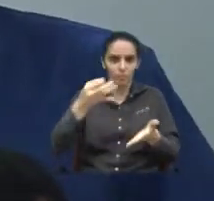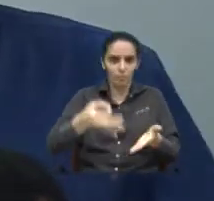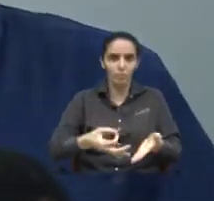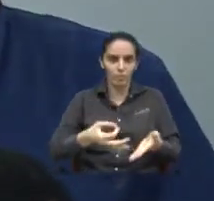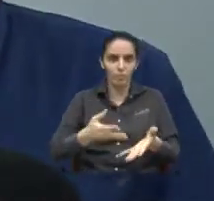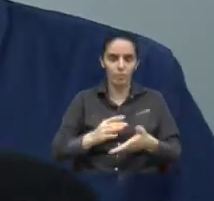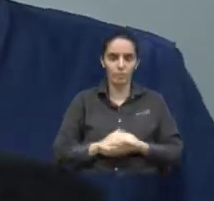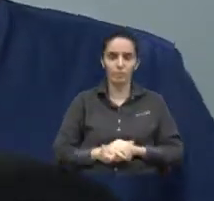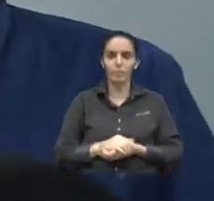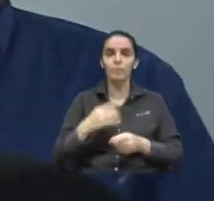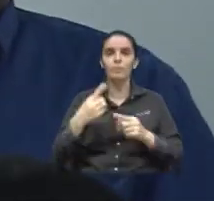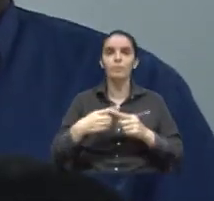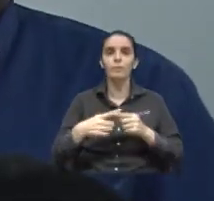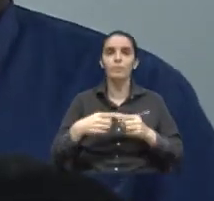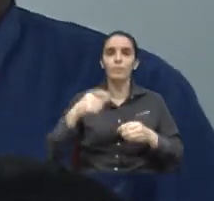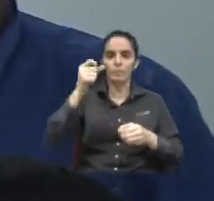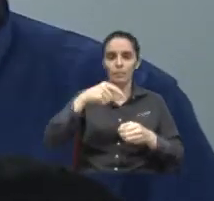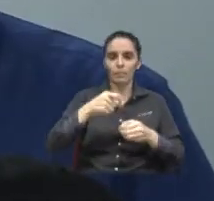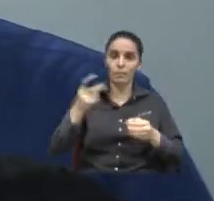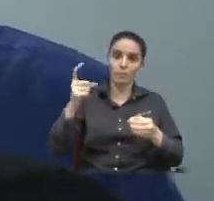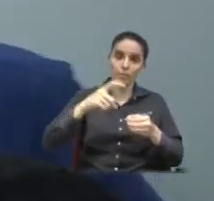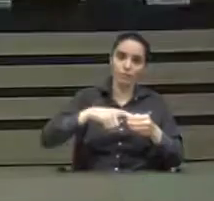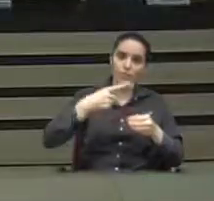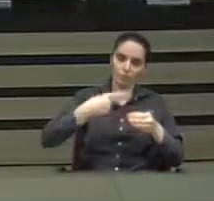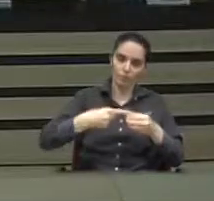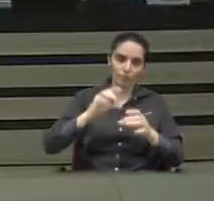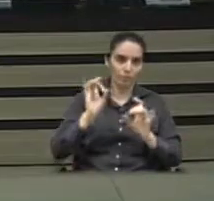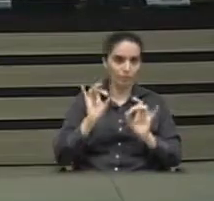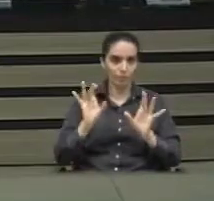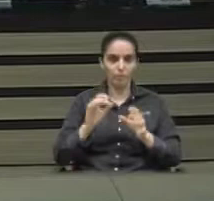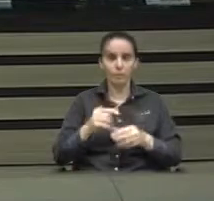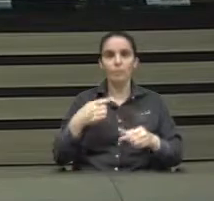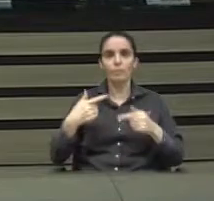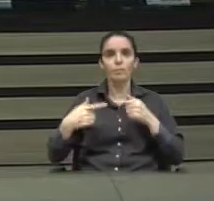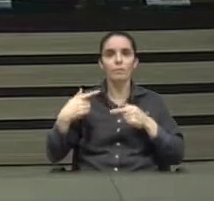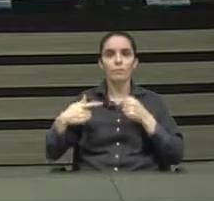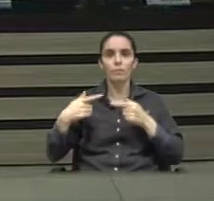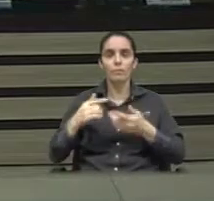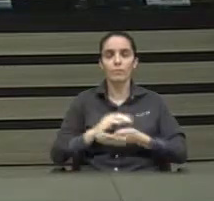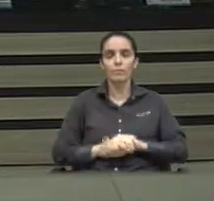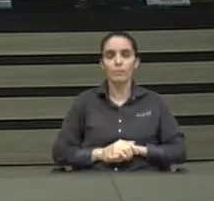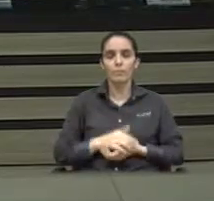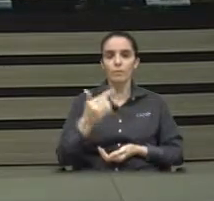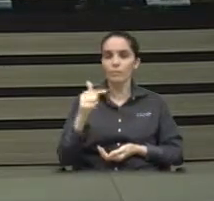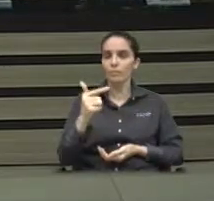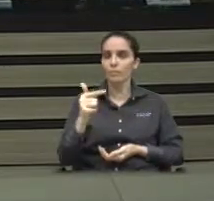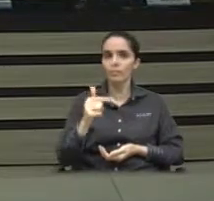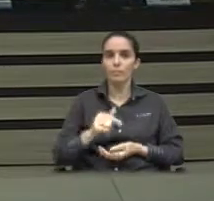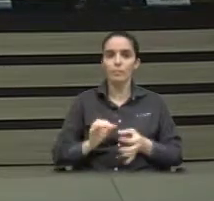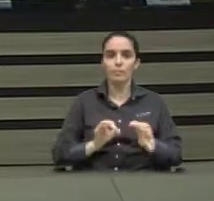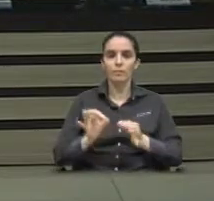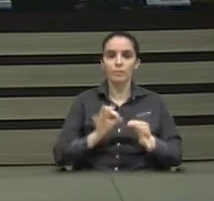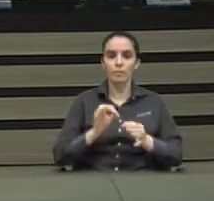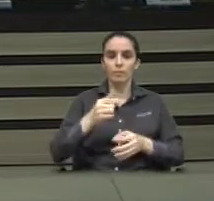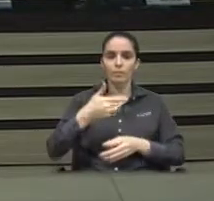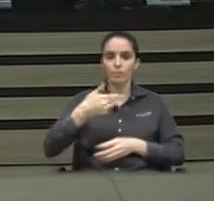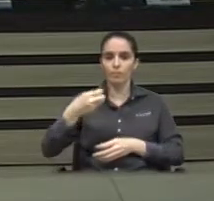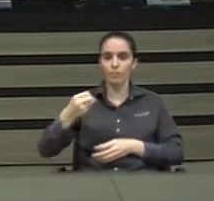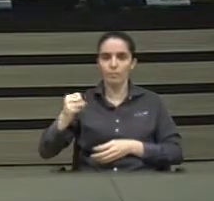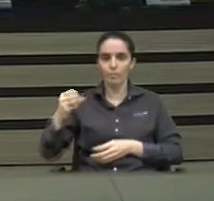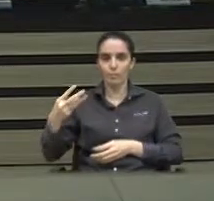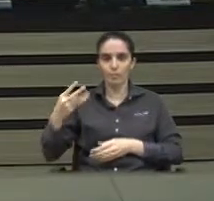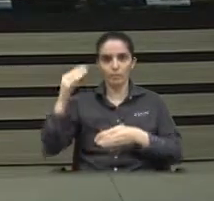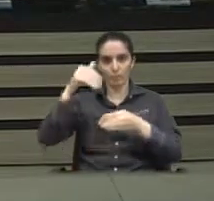parte desses recursos já volta para o próprio município. Continue a discussão. Não havendo o projeto 283, ele